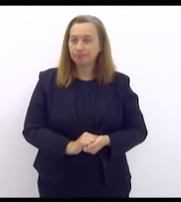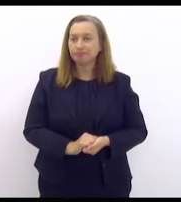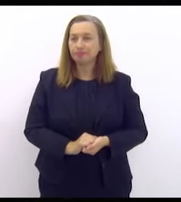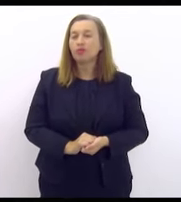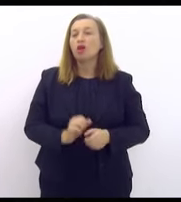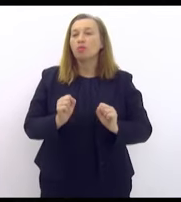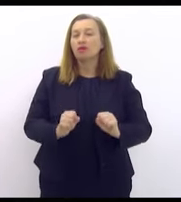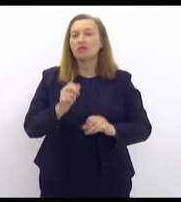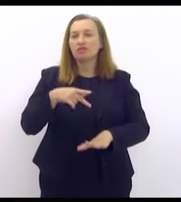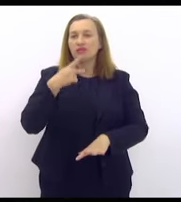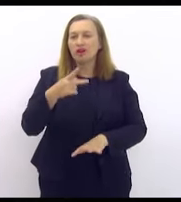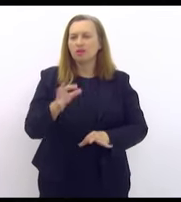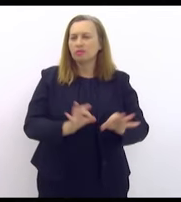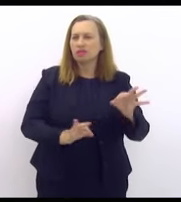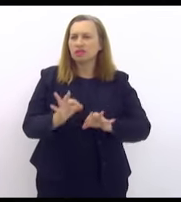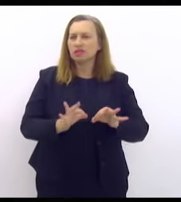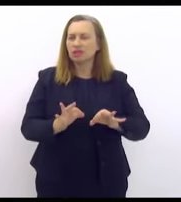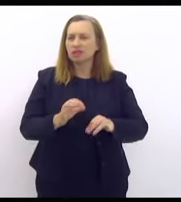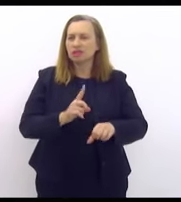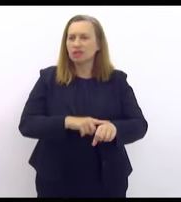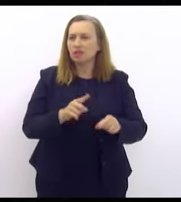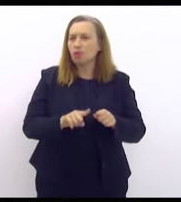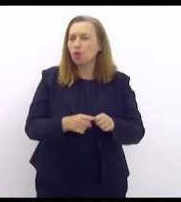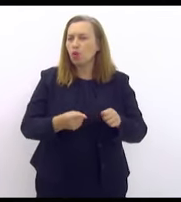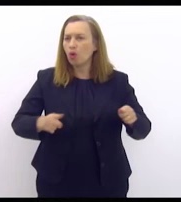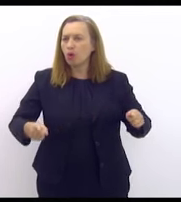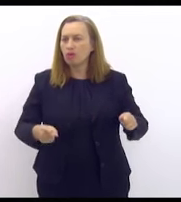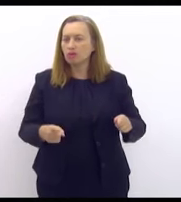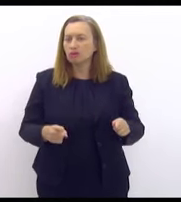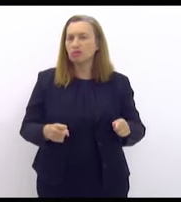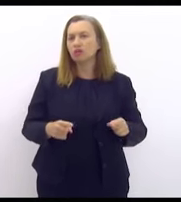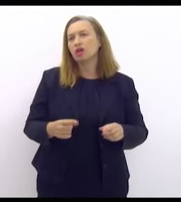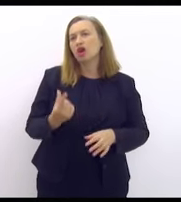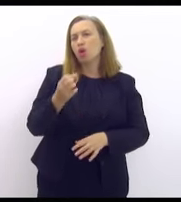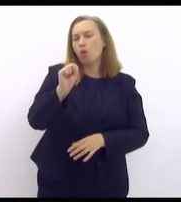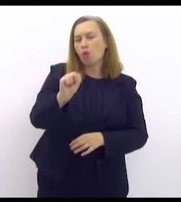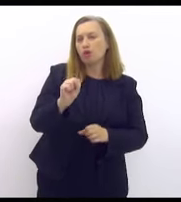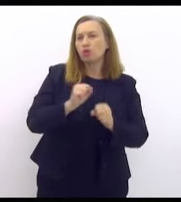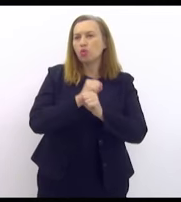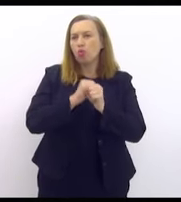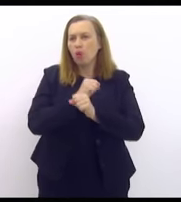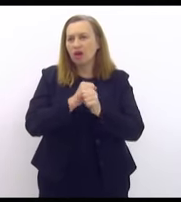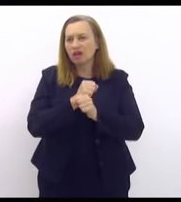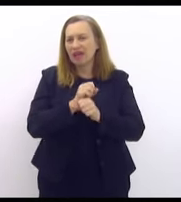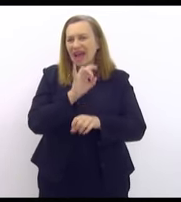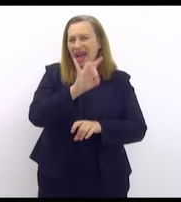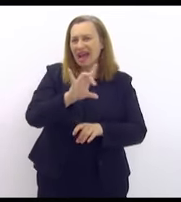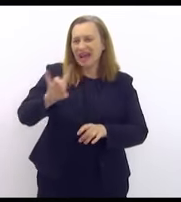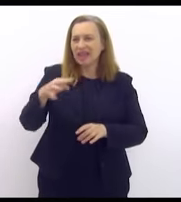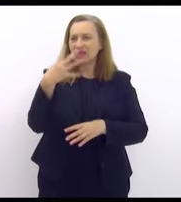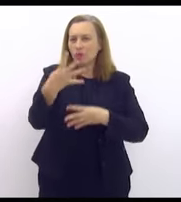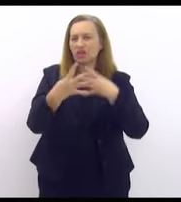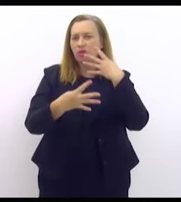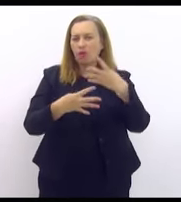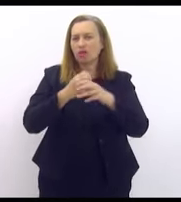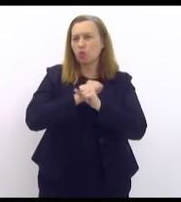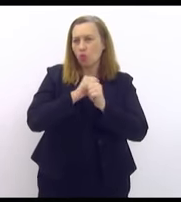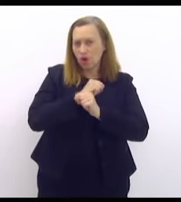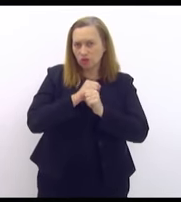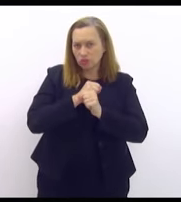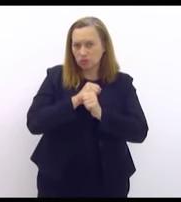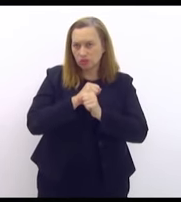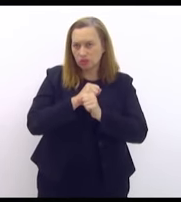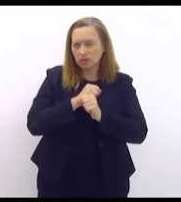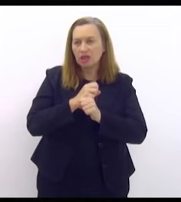Podemos dizer que o PEDES é um planejamento a longo prazo. Ele tem validade por 8 anos, devendo ser revista a cada 4 anos. De 4 em 4